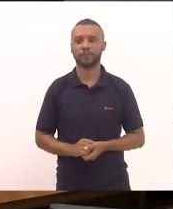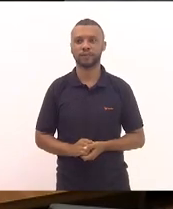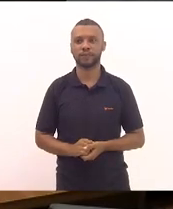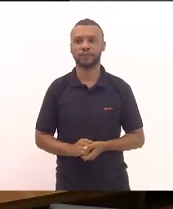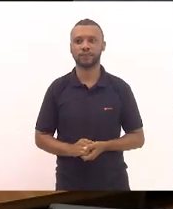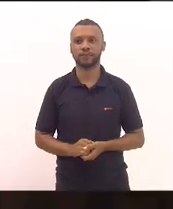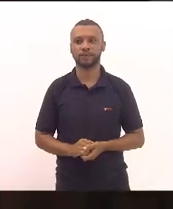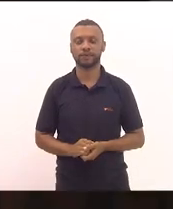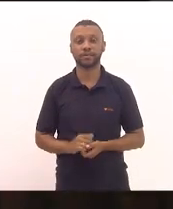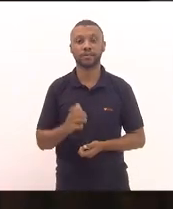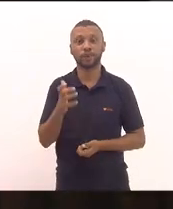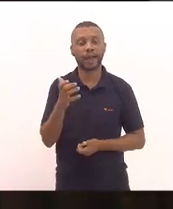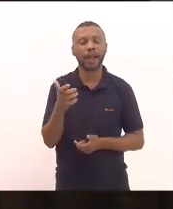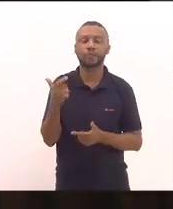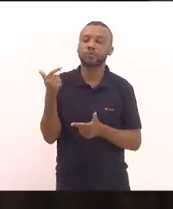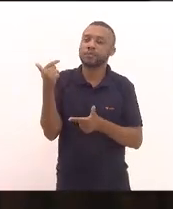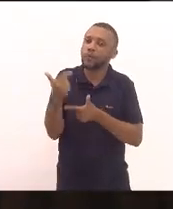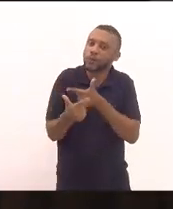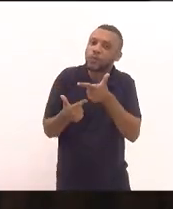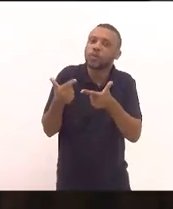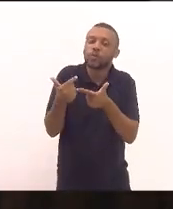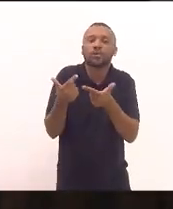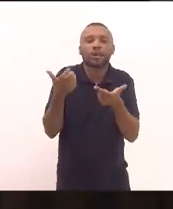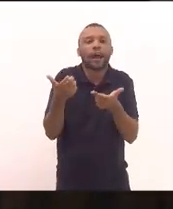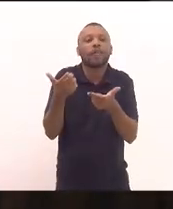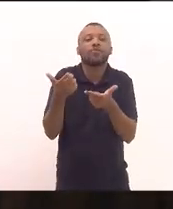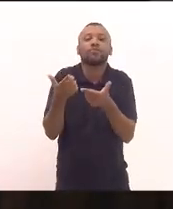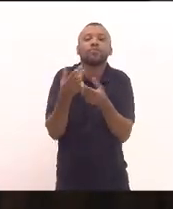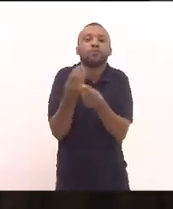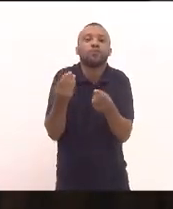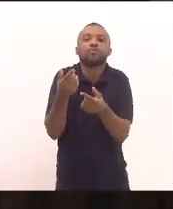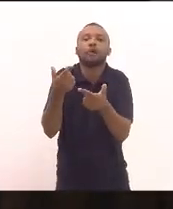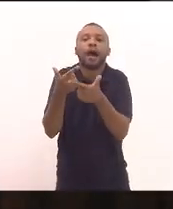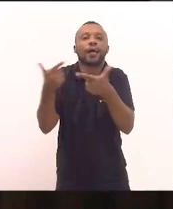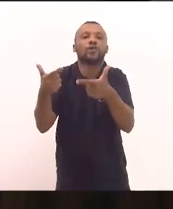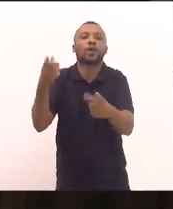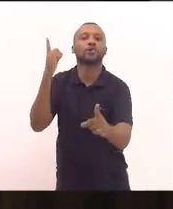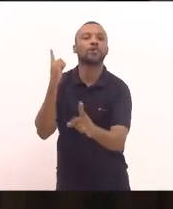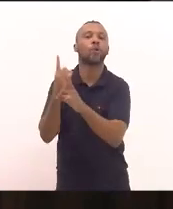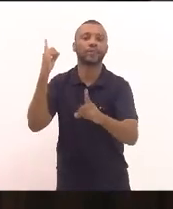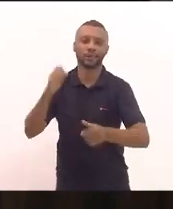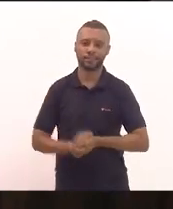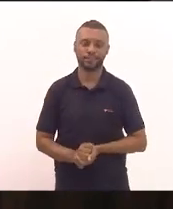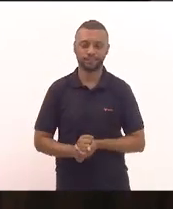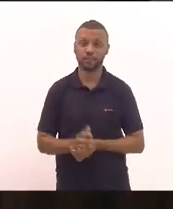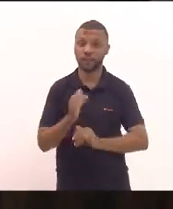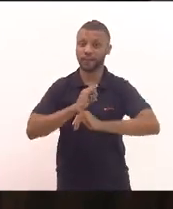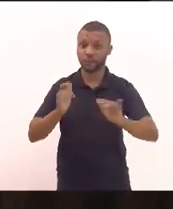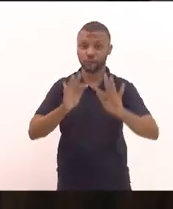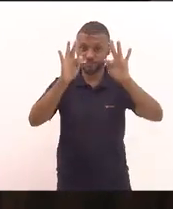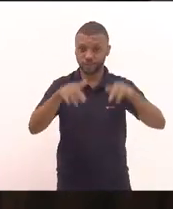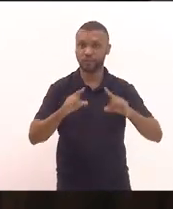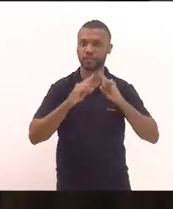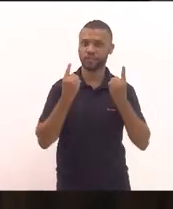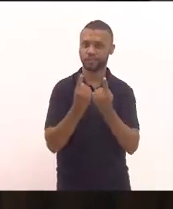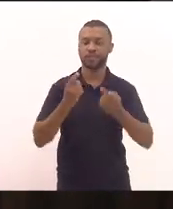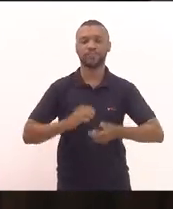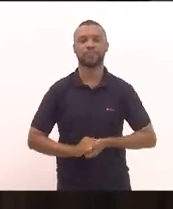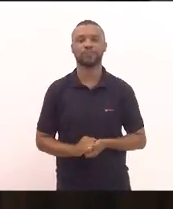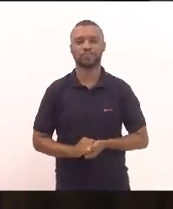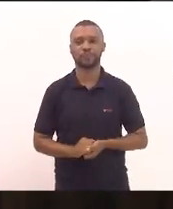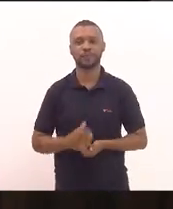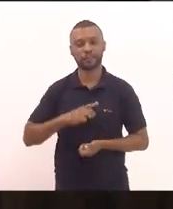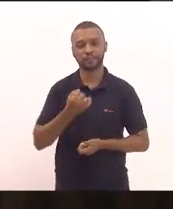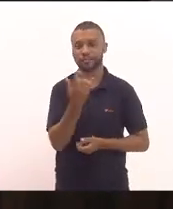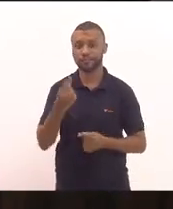Eu quero a todo custo encontrar a sorte. Nada mais a tratar na ordem do dia mesmo está encerrado. Havendo